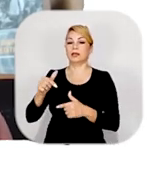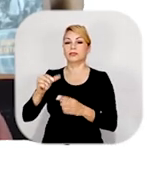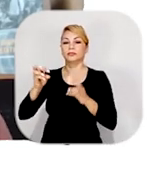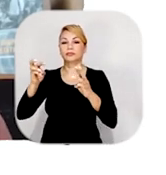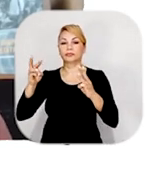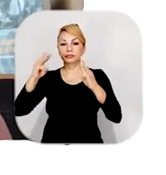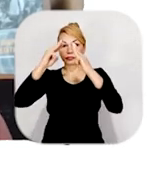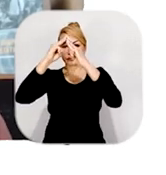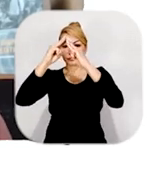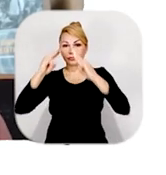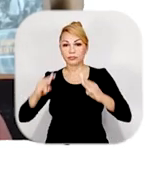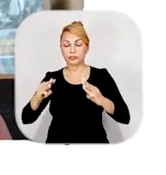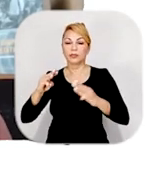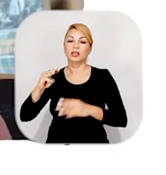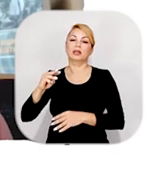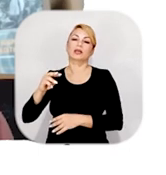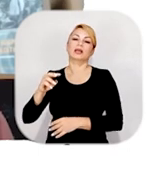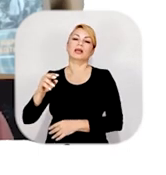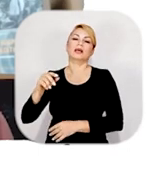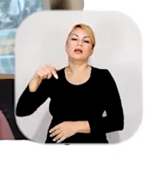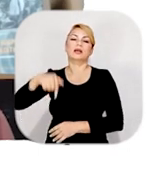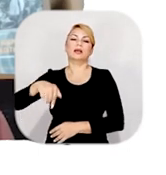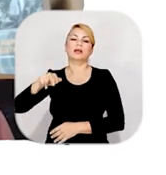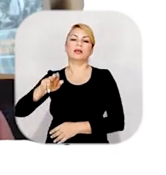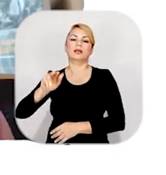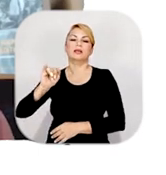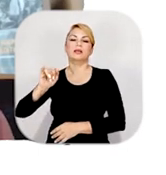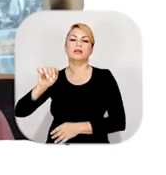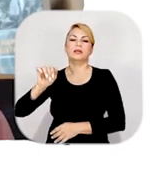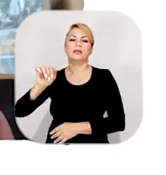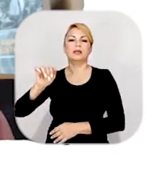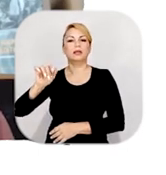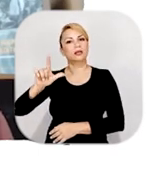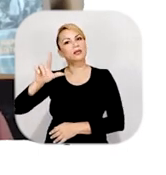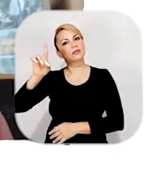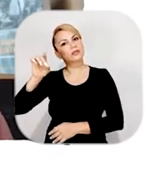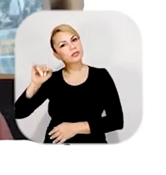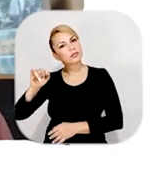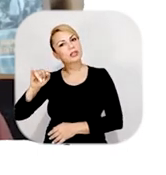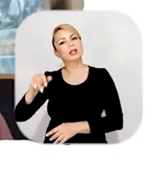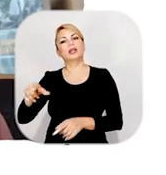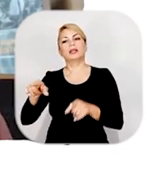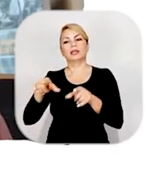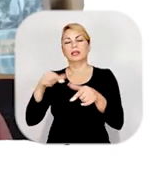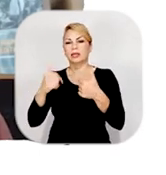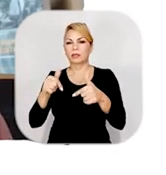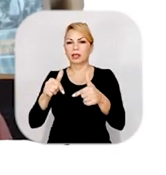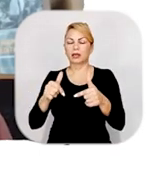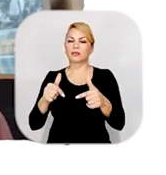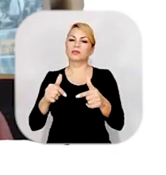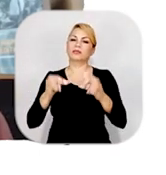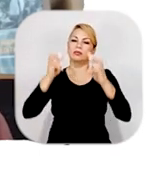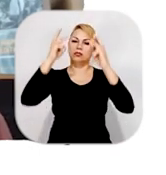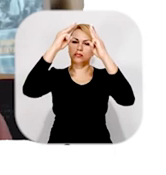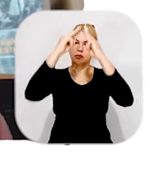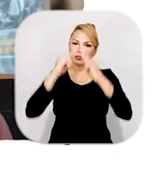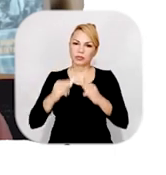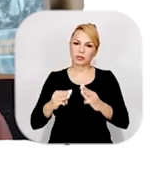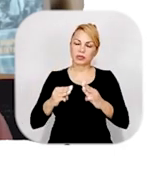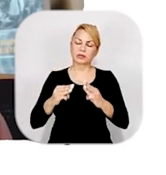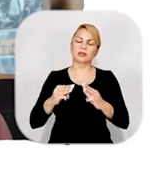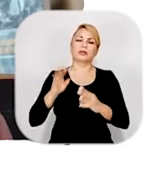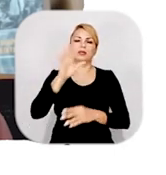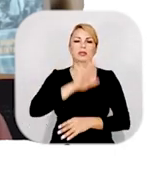trabalhava já no Museu Nacional, né, e eles viajaram juntos durante 9 meses, eles